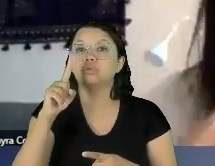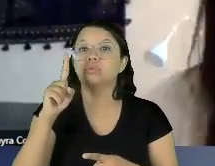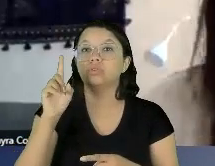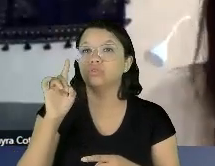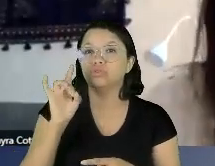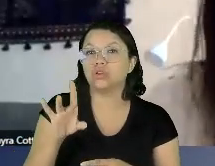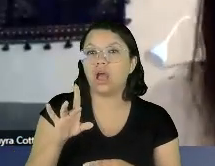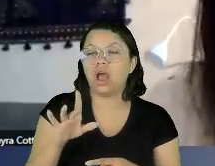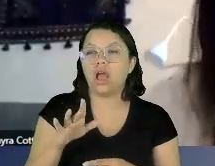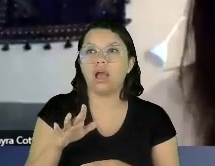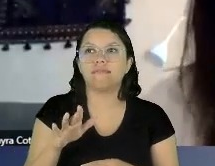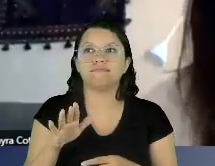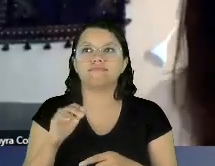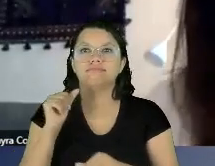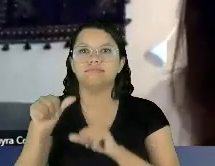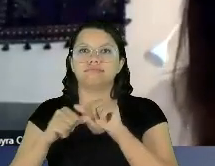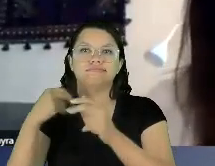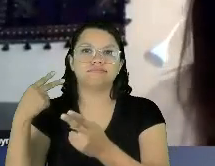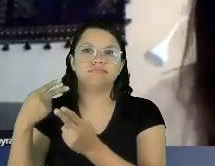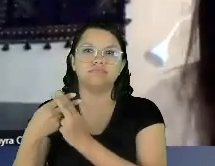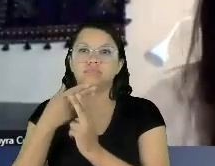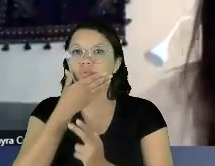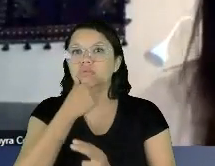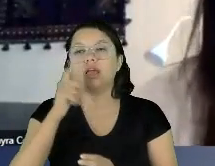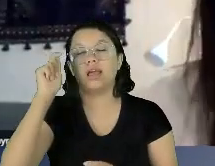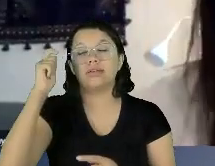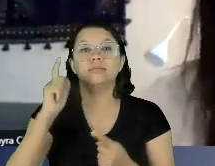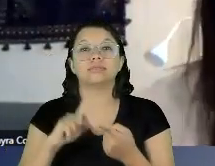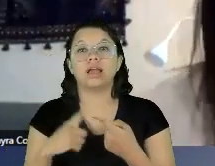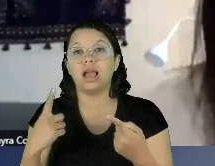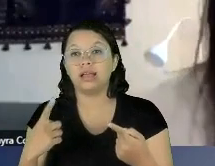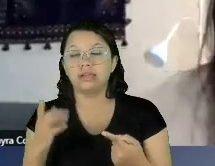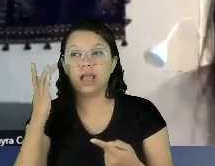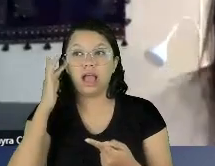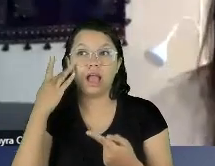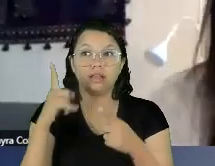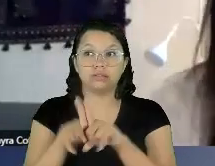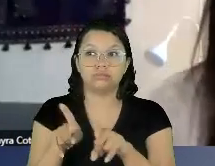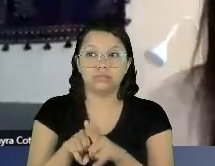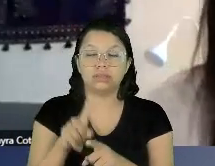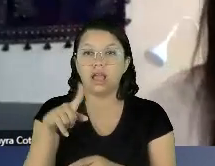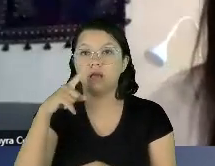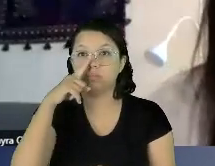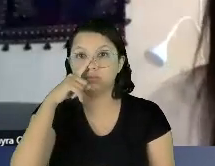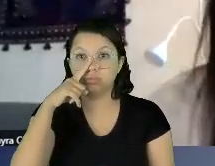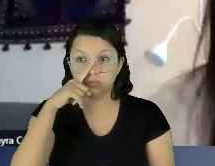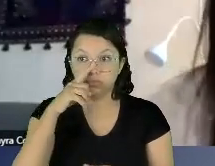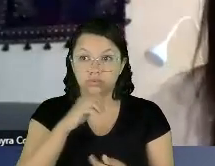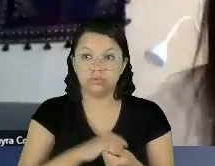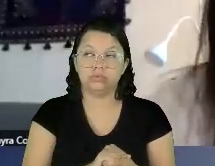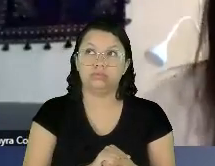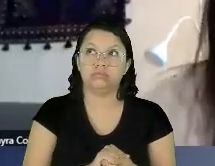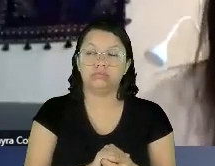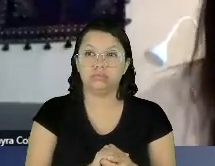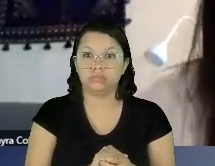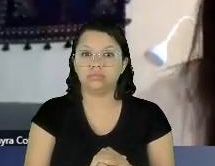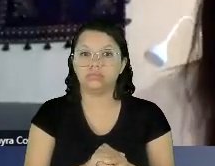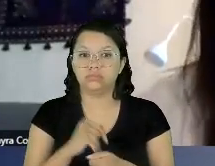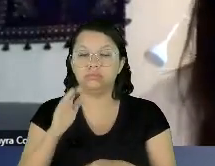da criminalização dos homens negros exclusivamente, mas, e aí eu acho que esse é um